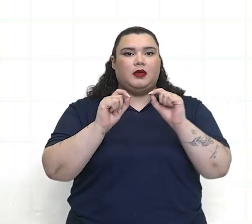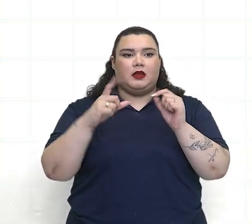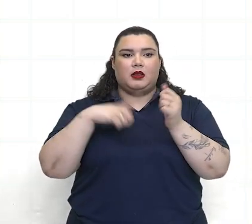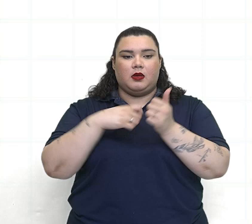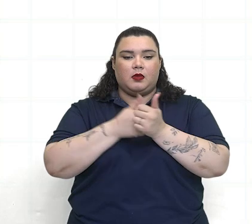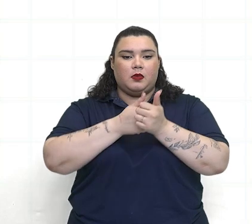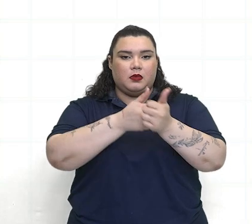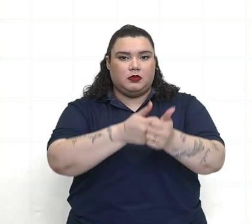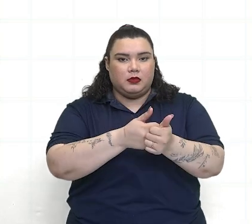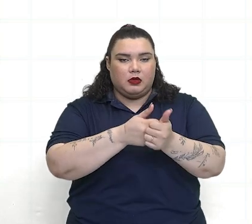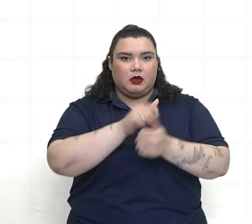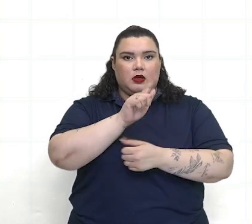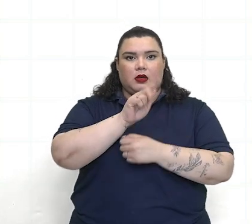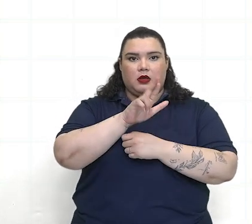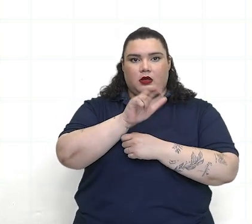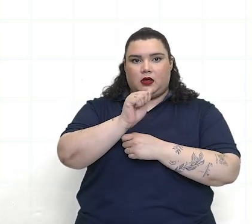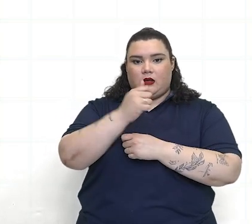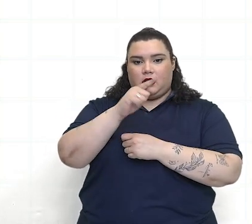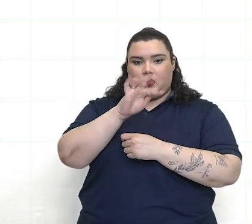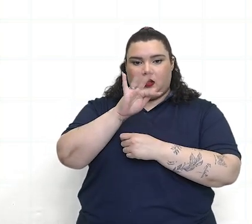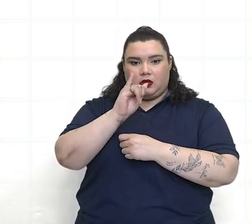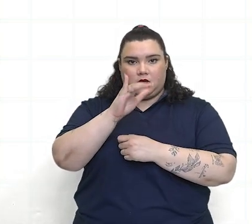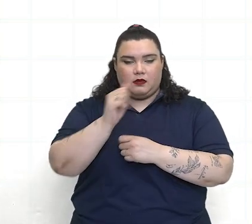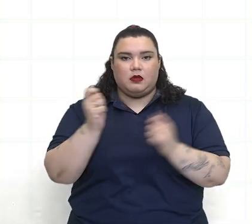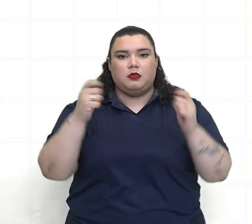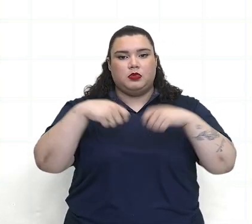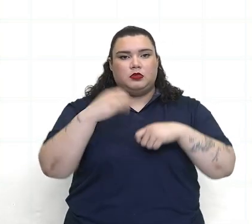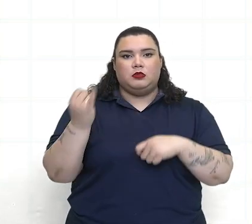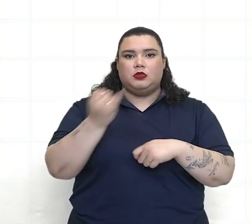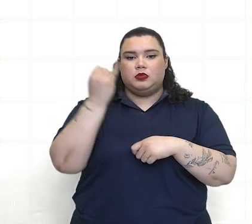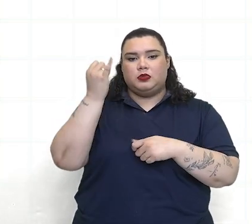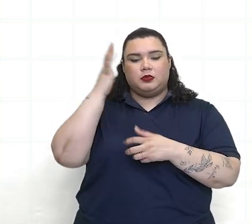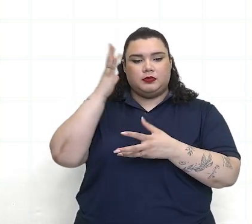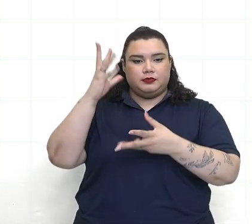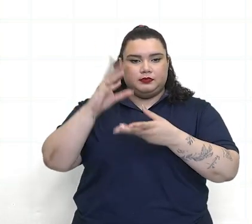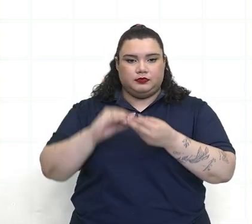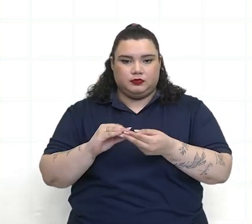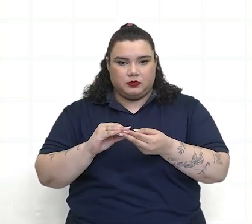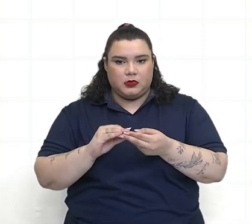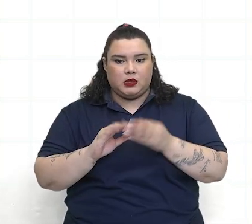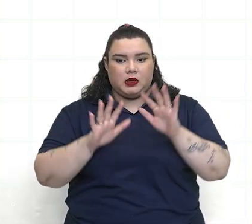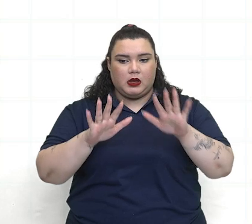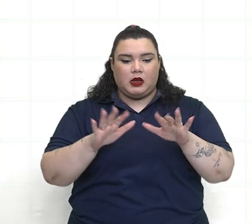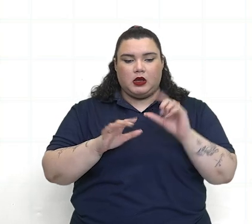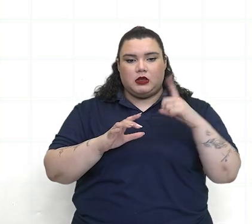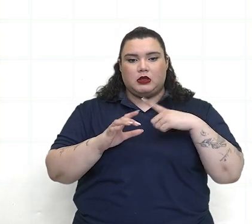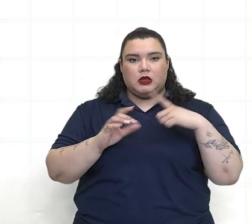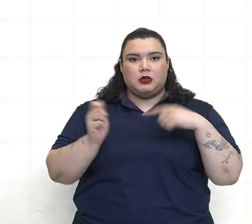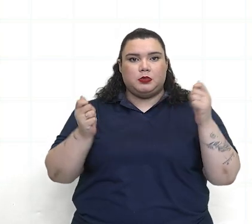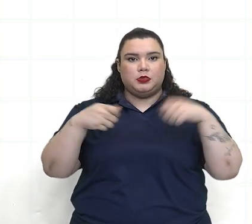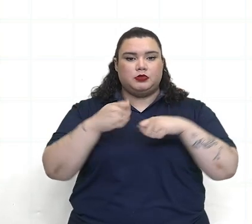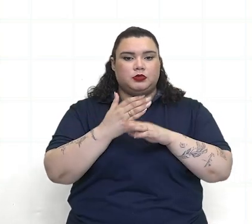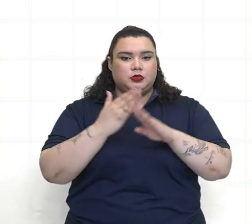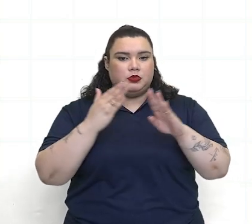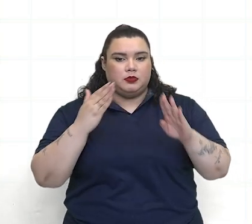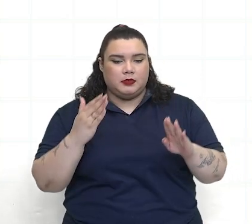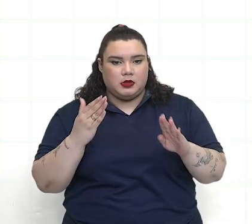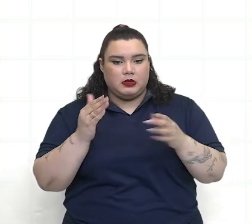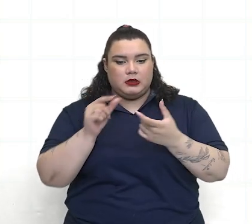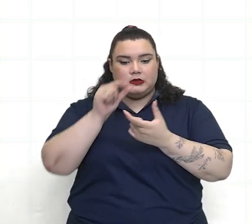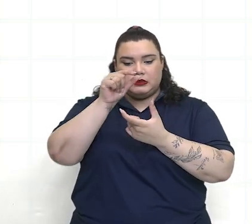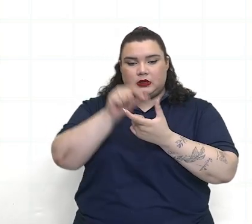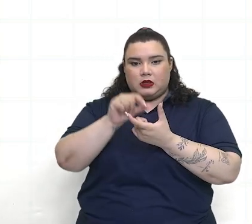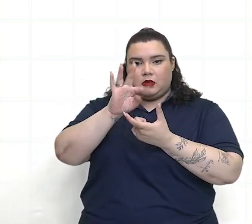uma acentuação gráfica. E isso é importante você entender, que nem sempre eu localizo a